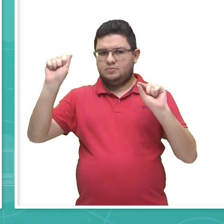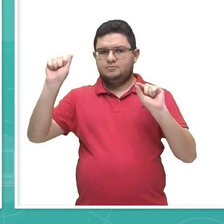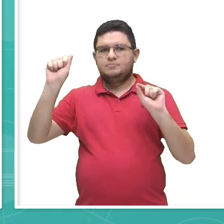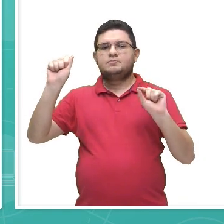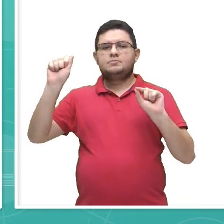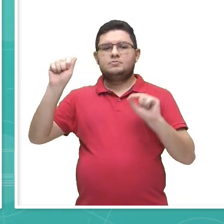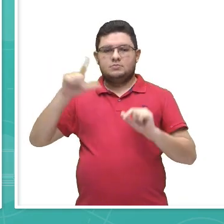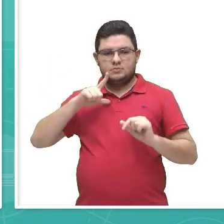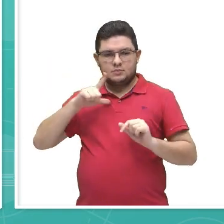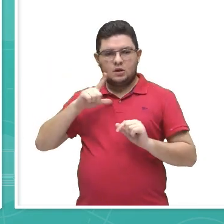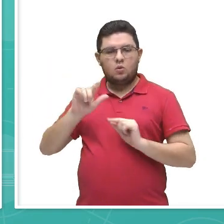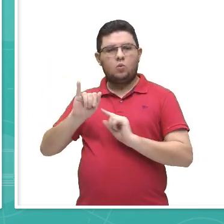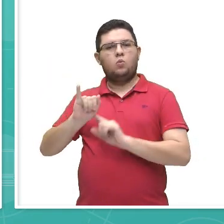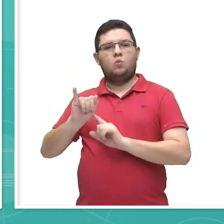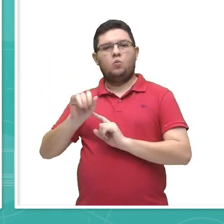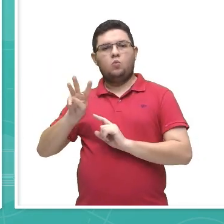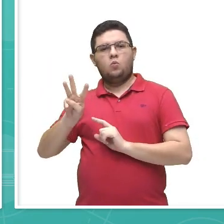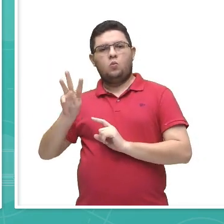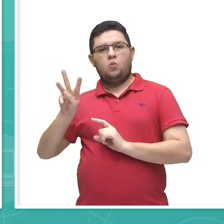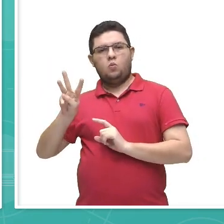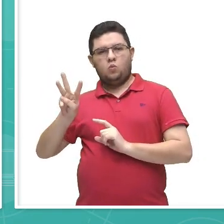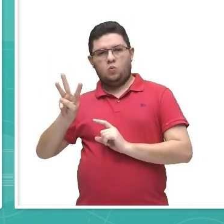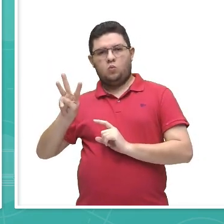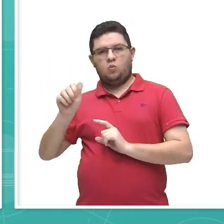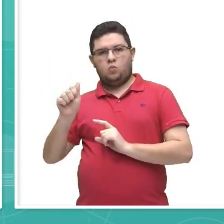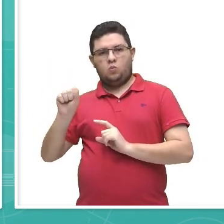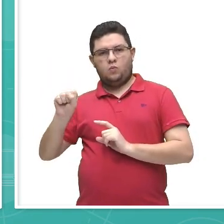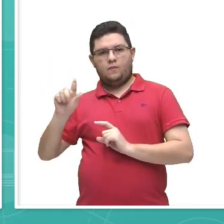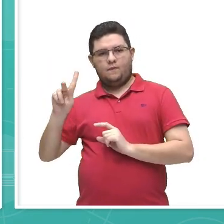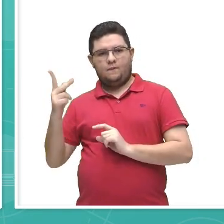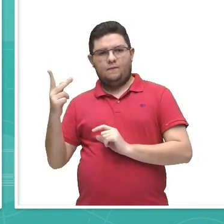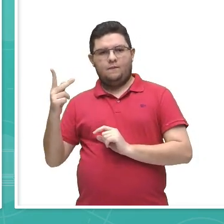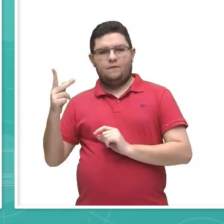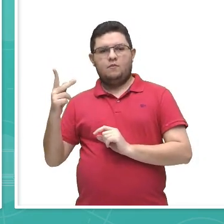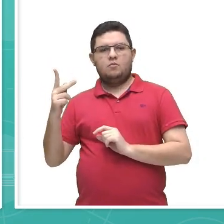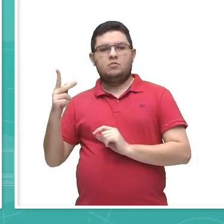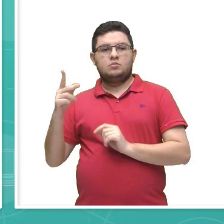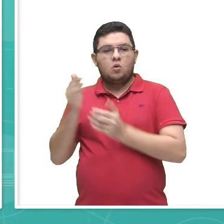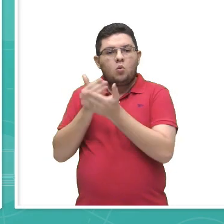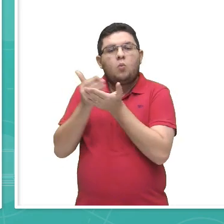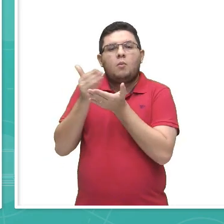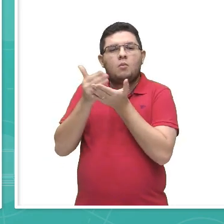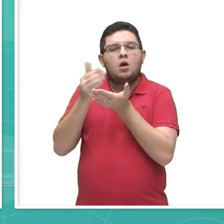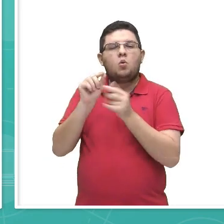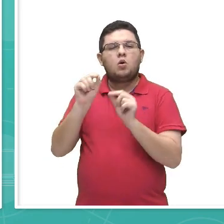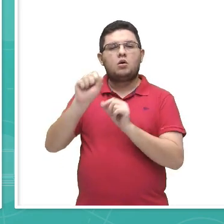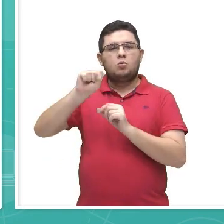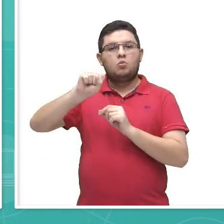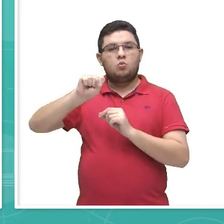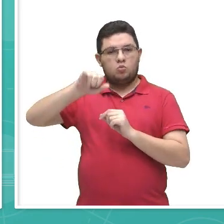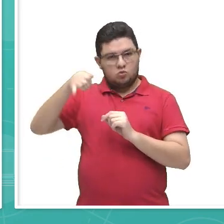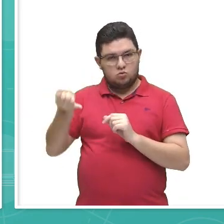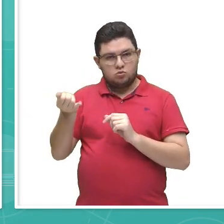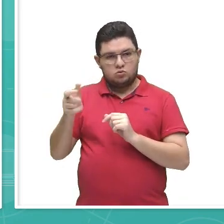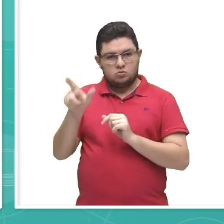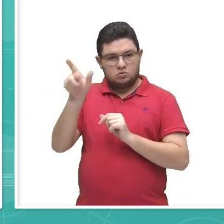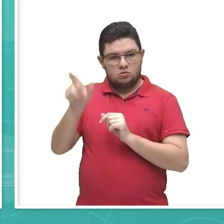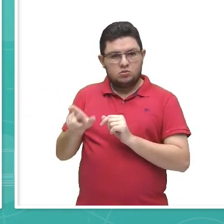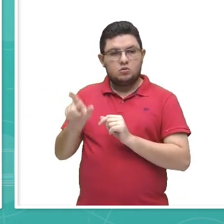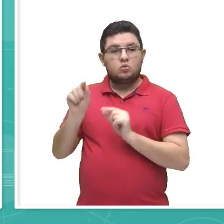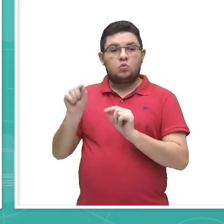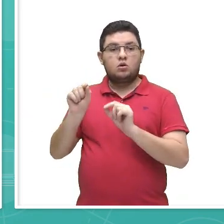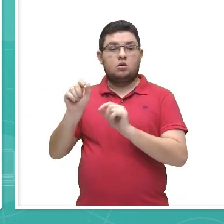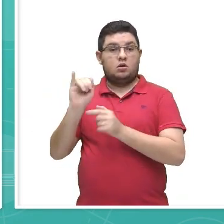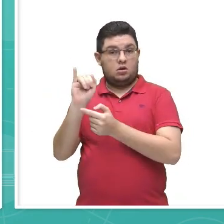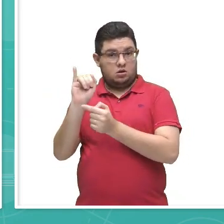my hands, está aqui o verbo, né? Sempre iniciando aqui com o sujeito, ó, todos eles têm o mesmo sujeito, I, que